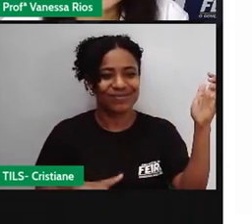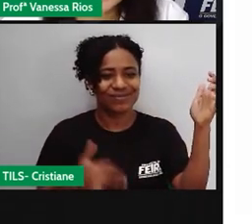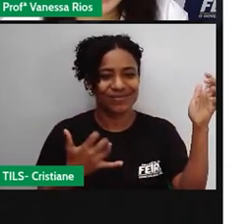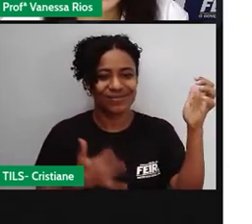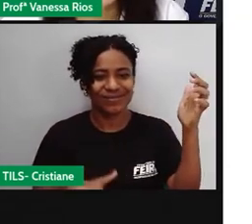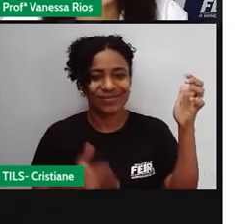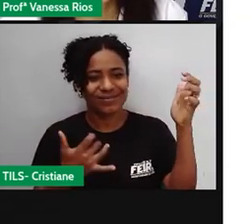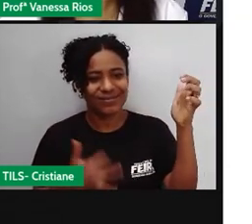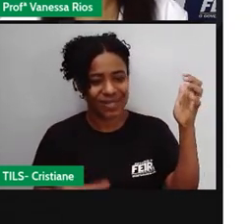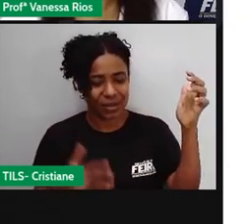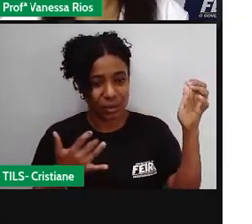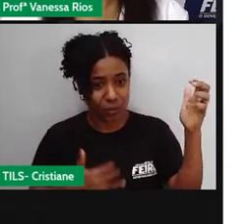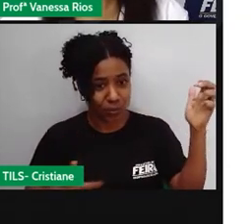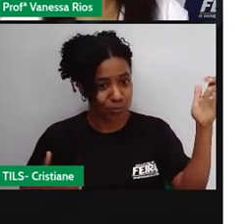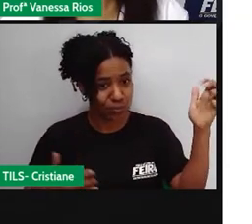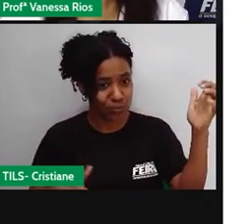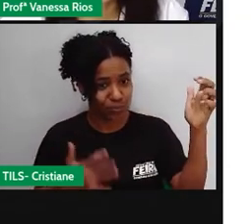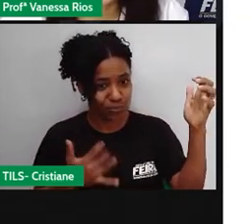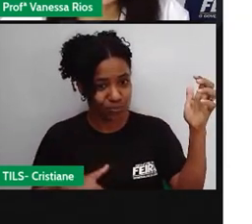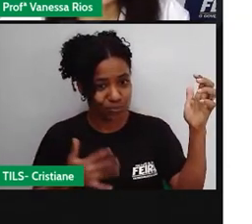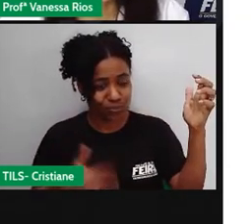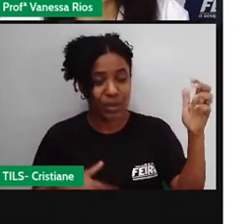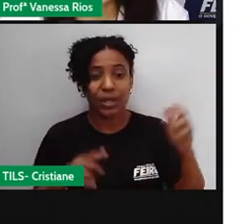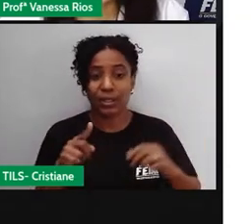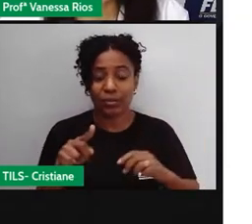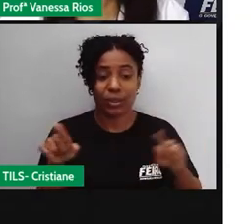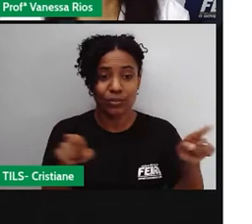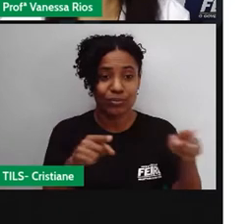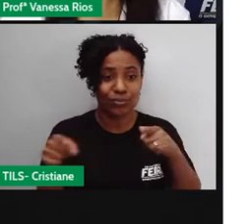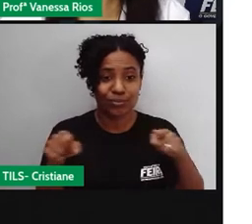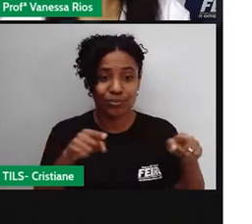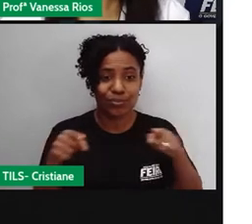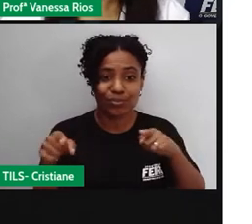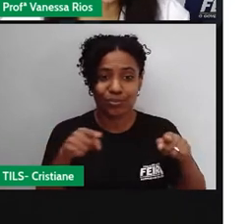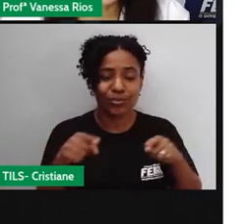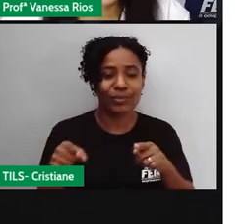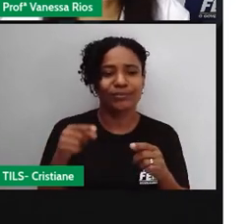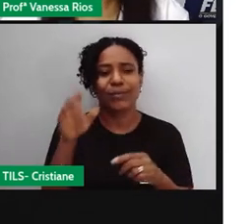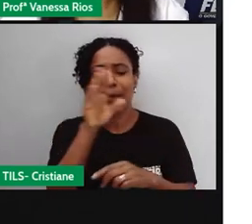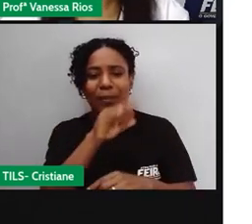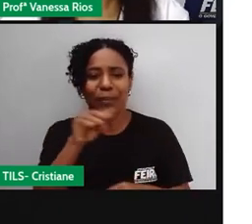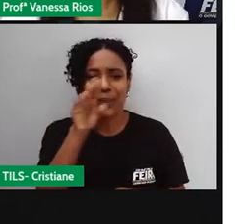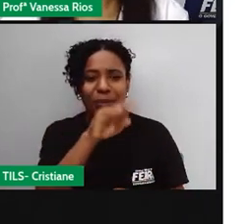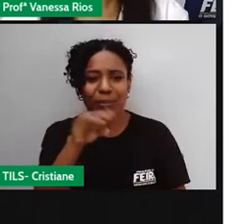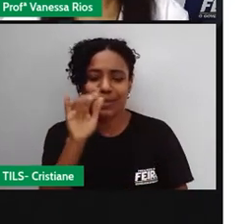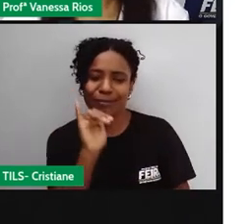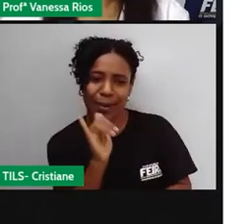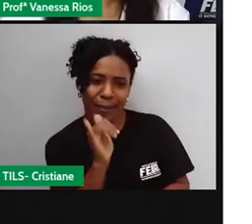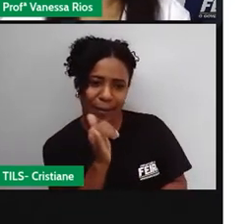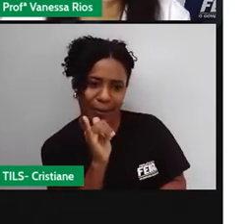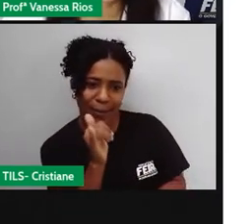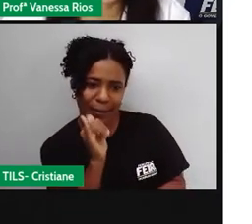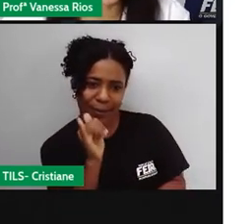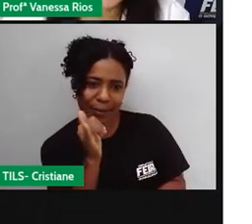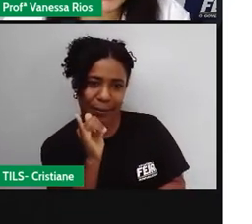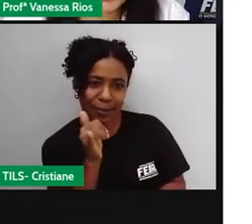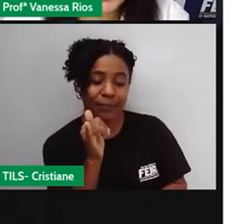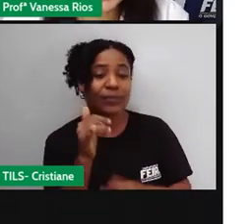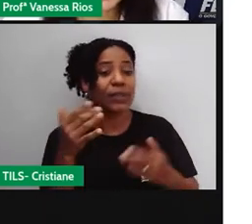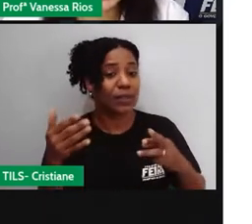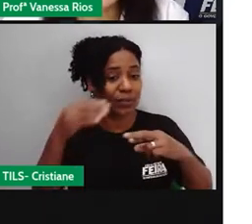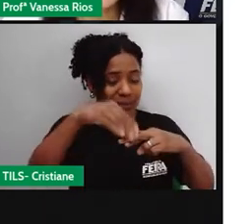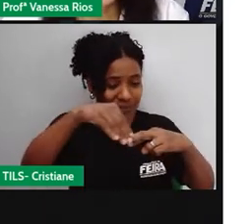instrumentos musicais. Então, até hoje, né? A oralização também do cordel se utiliza, às vezes, um